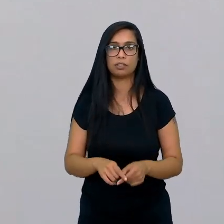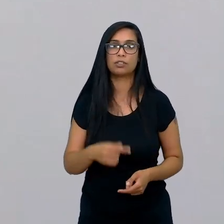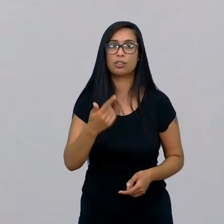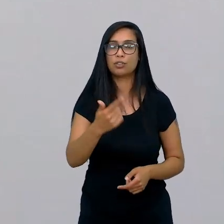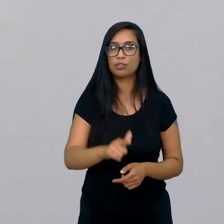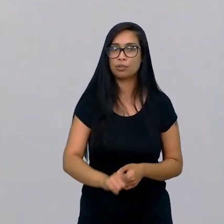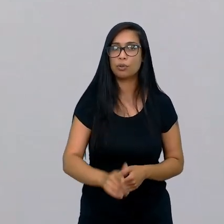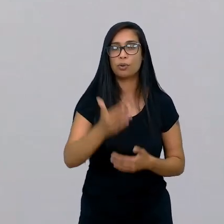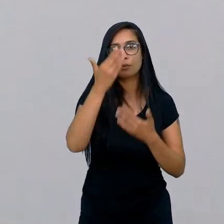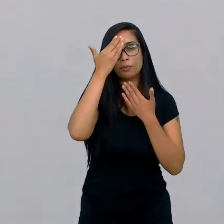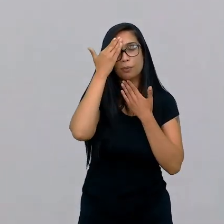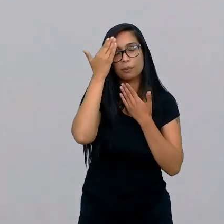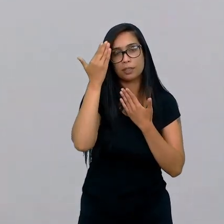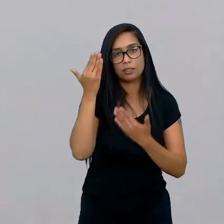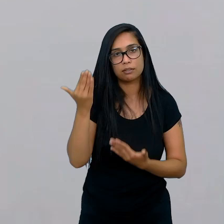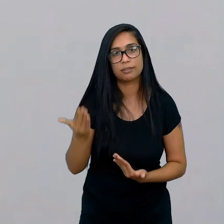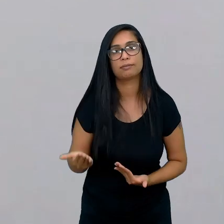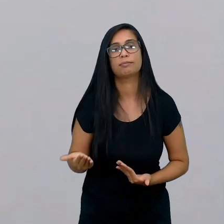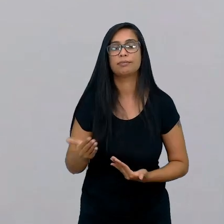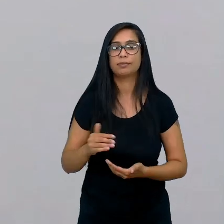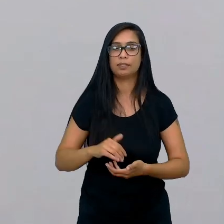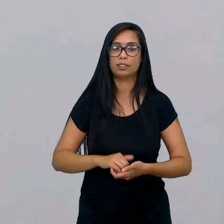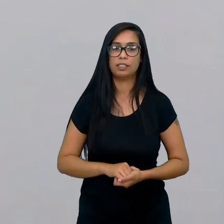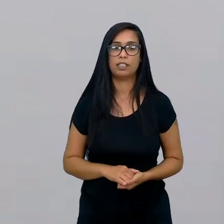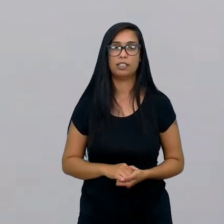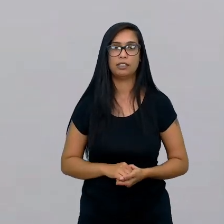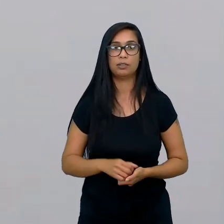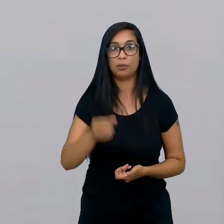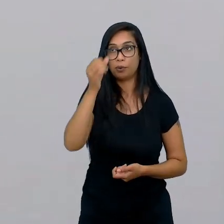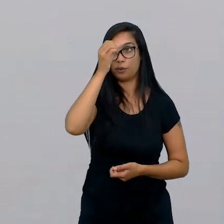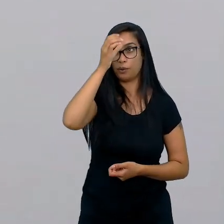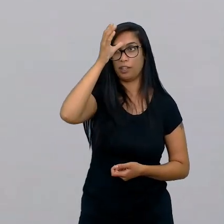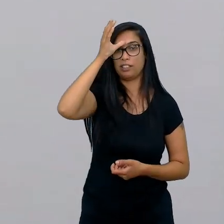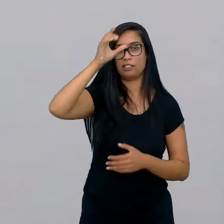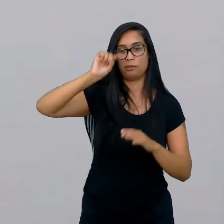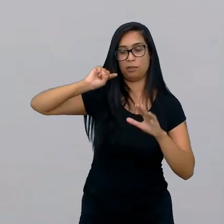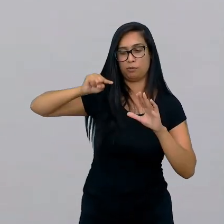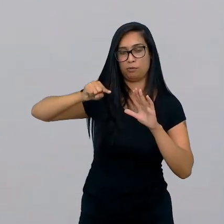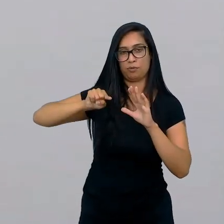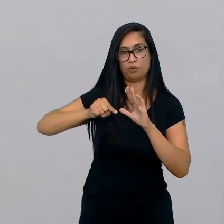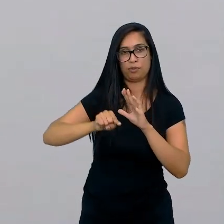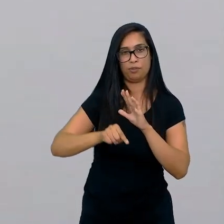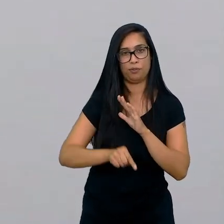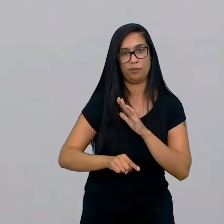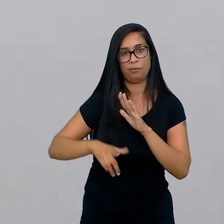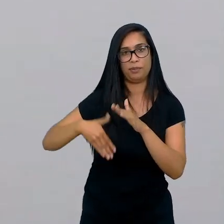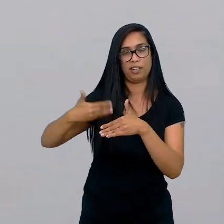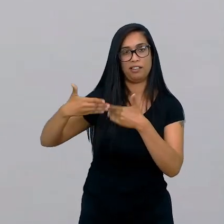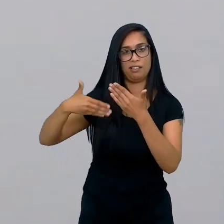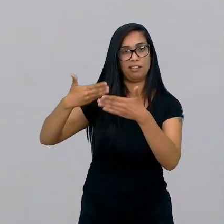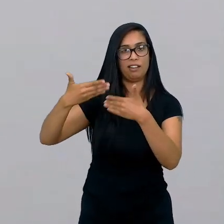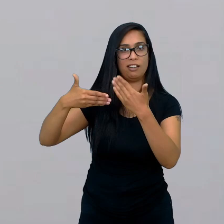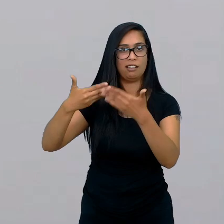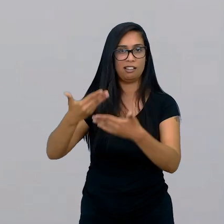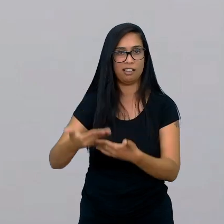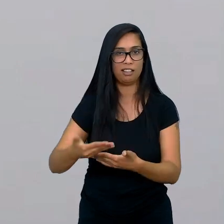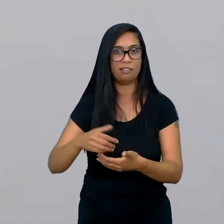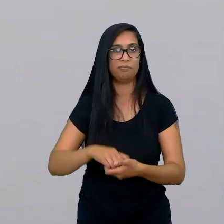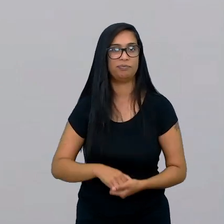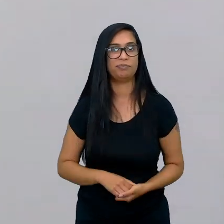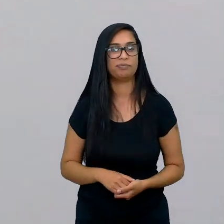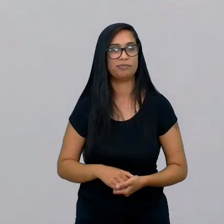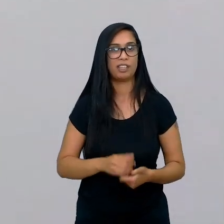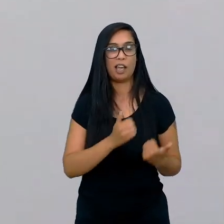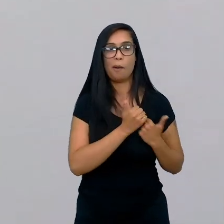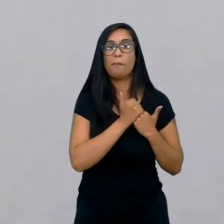nesse momento de formação, de aprofundamento. Espero que possa ter auxiliado vocês